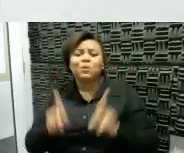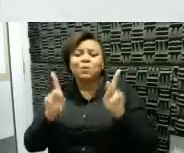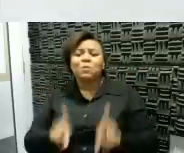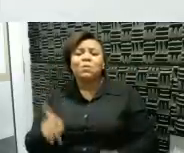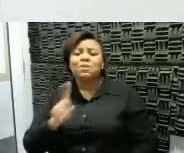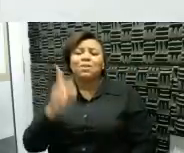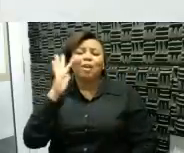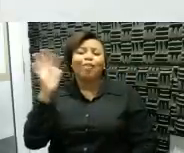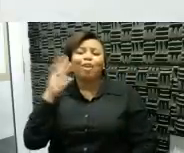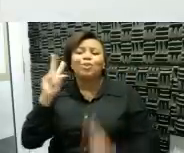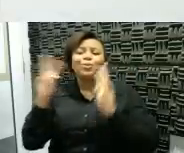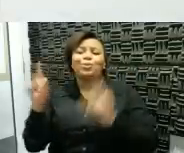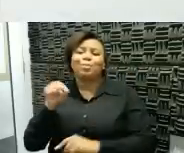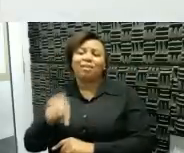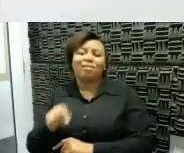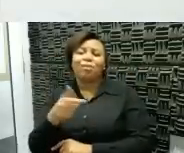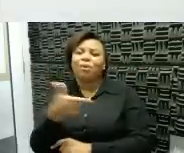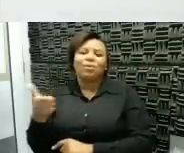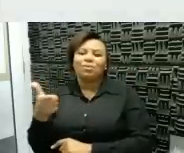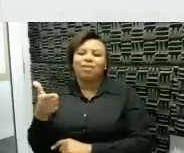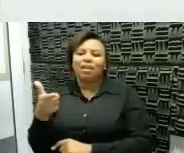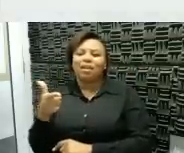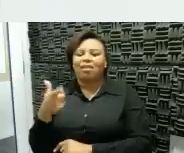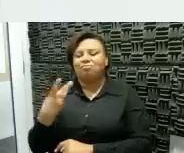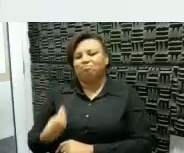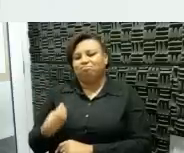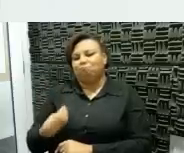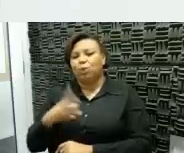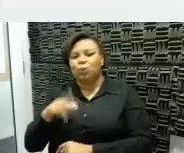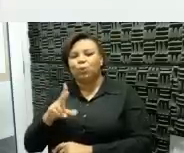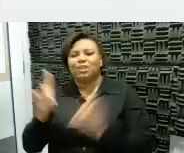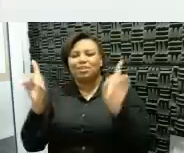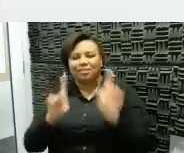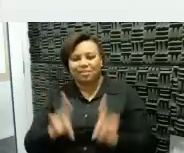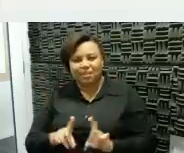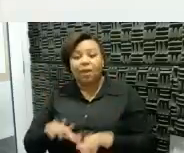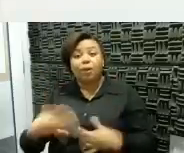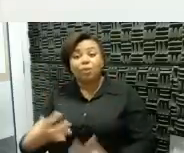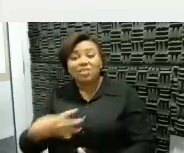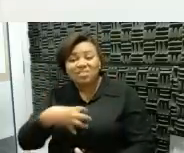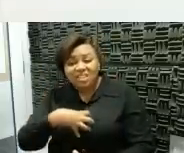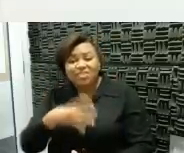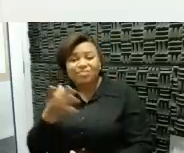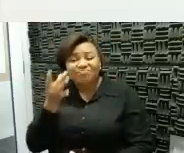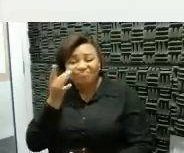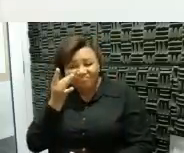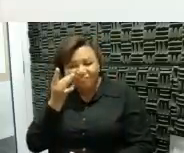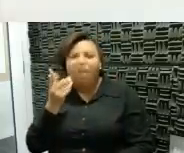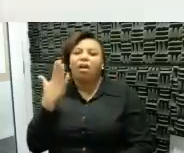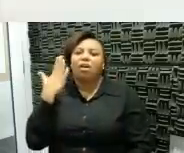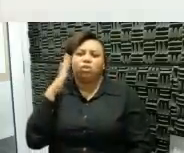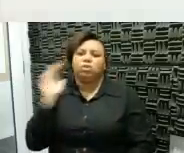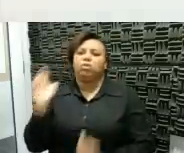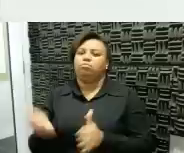estiveram né naquela situação de deficiência que eu acho que quando a gente sente na pele a gente entende um pouco melhor essa questão